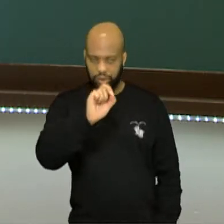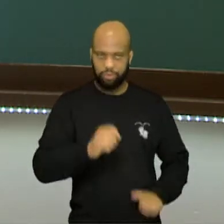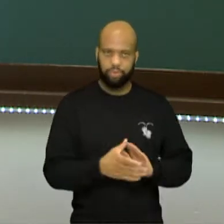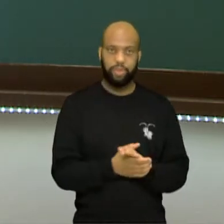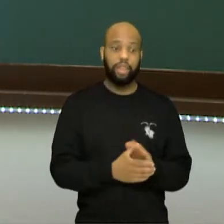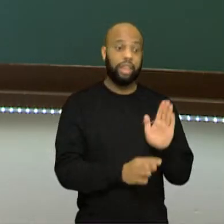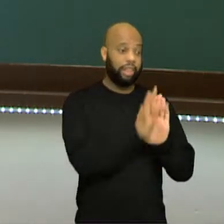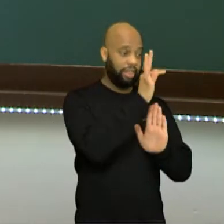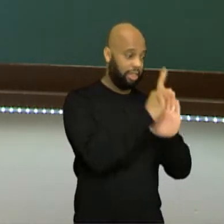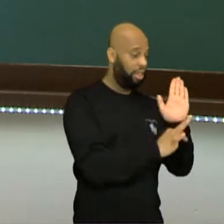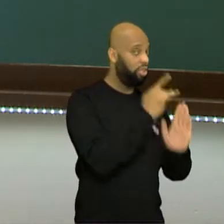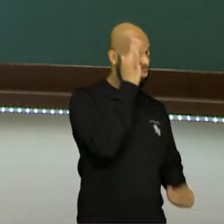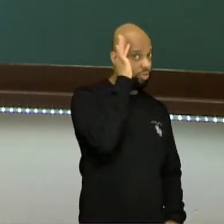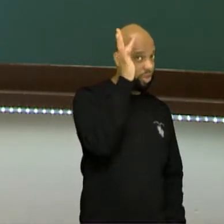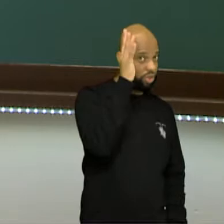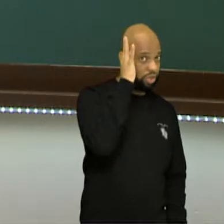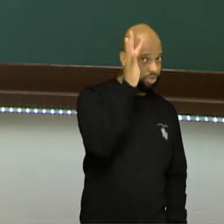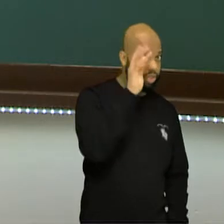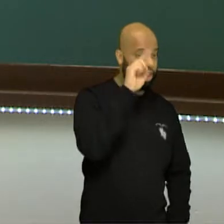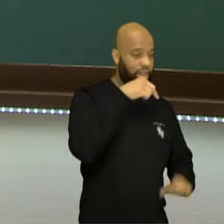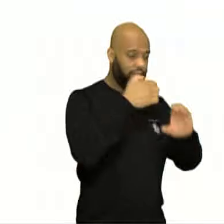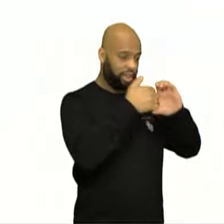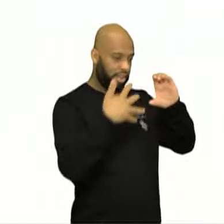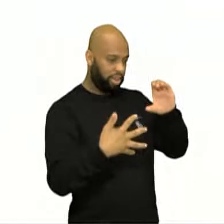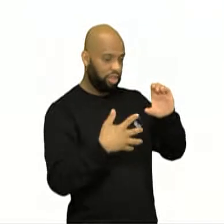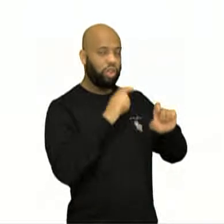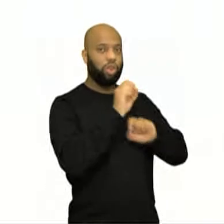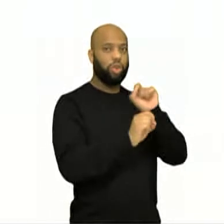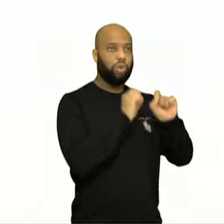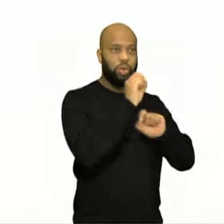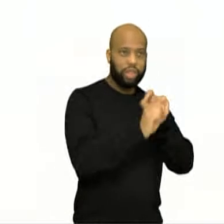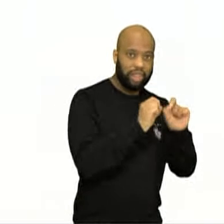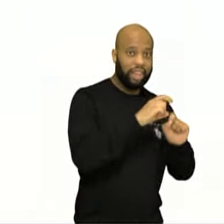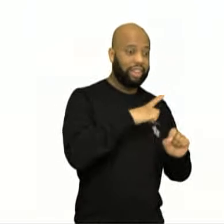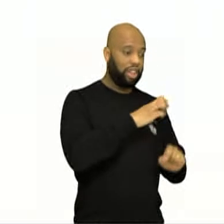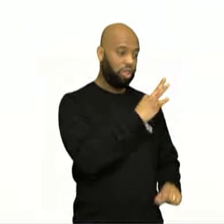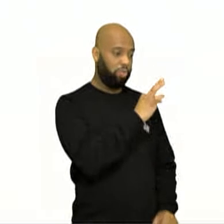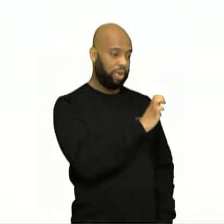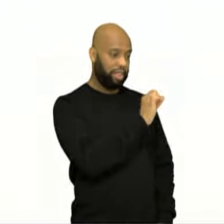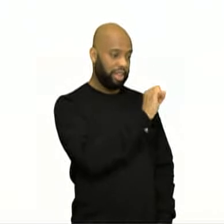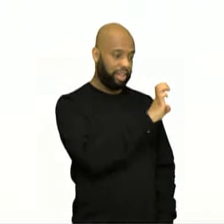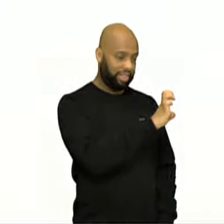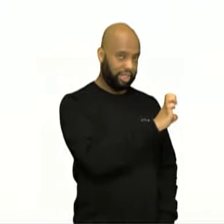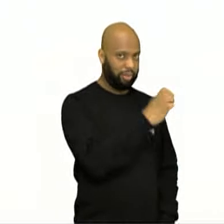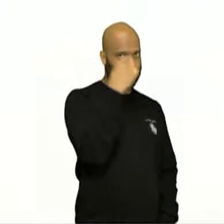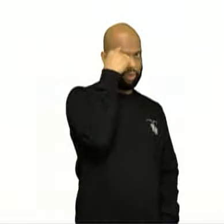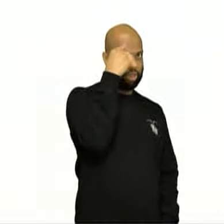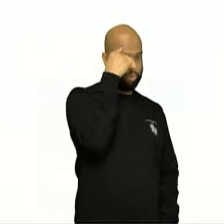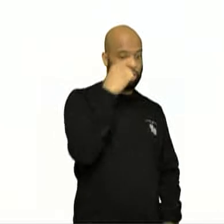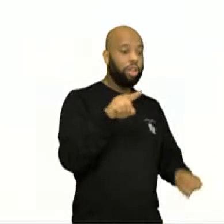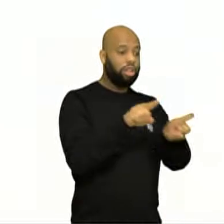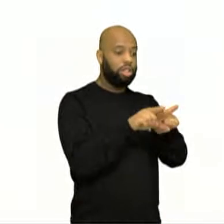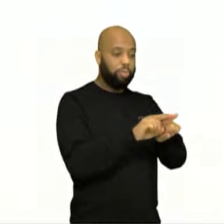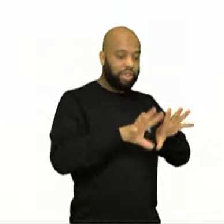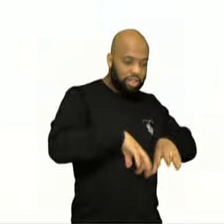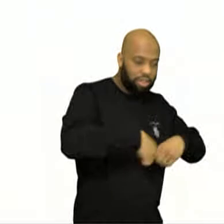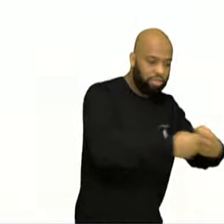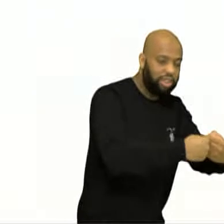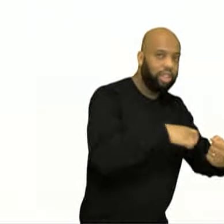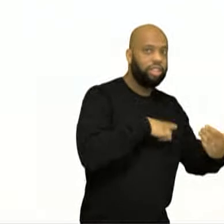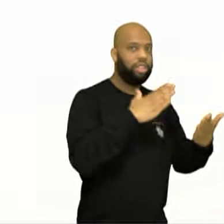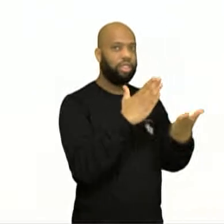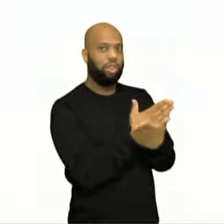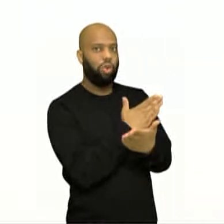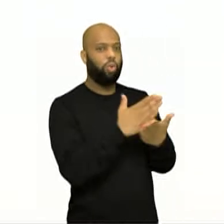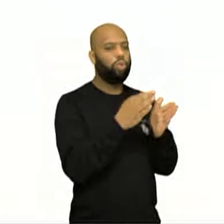Um texto filosófico é caracterizado pela proposição de uma tese e sua defesa, através de